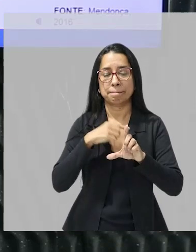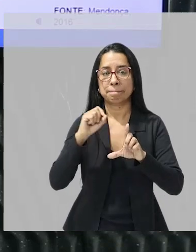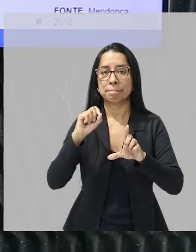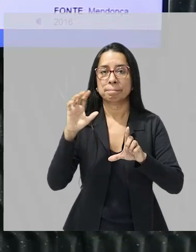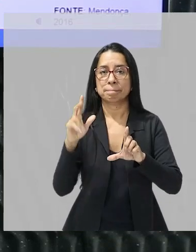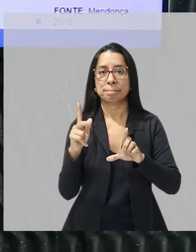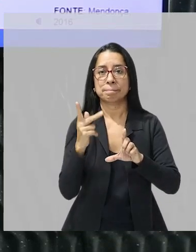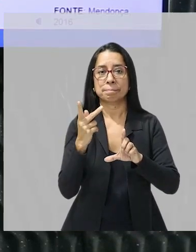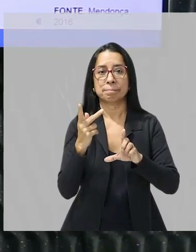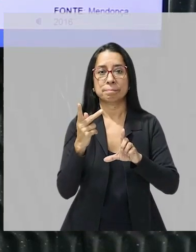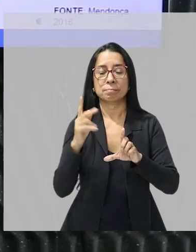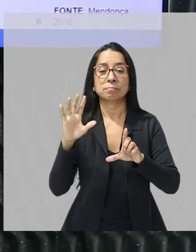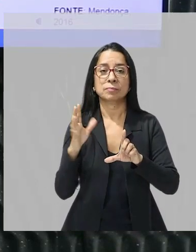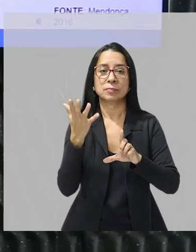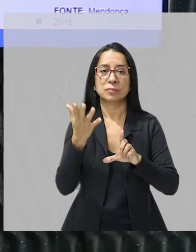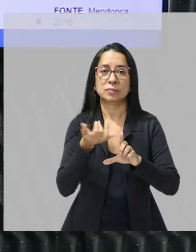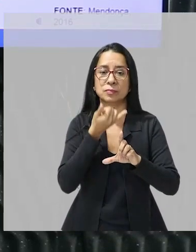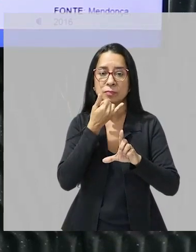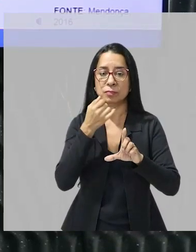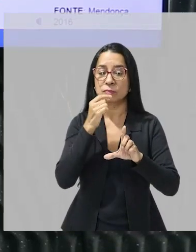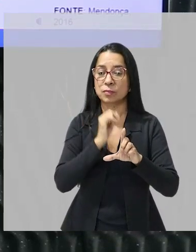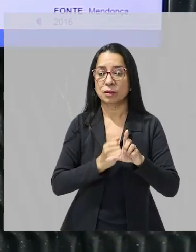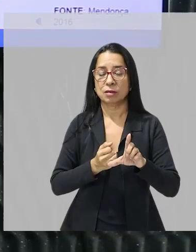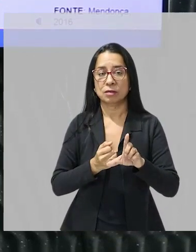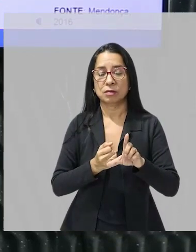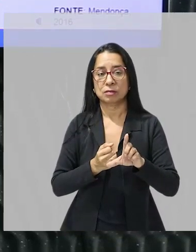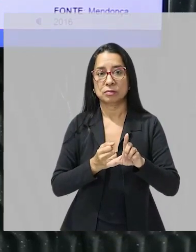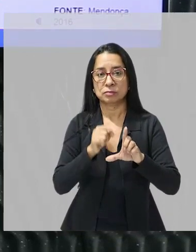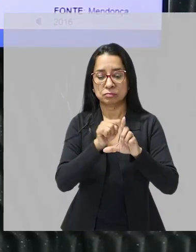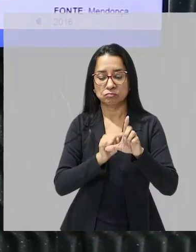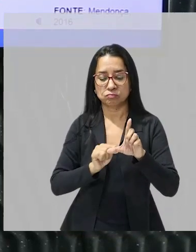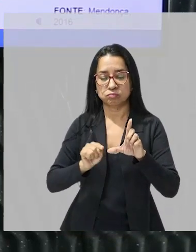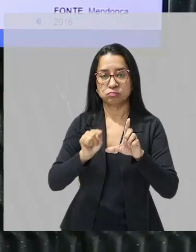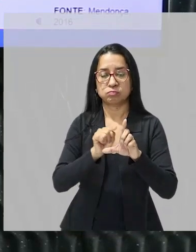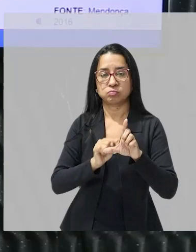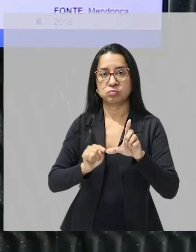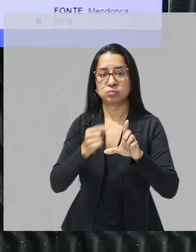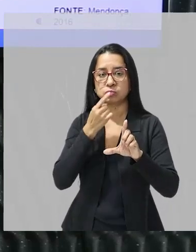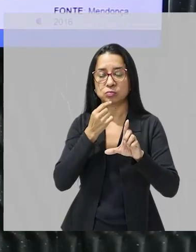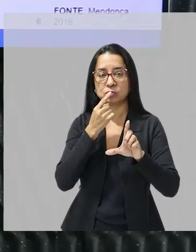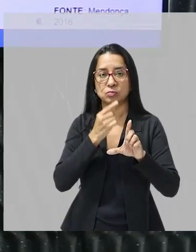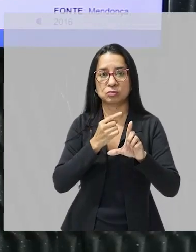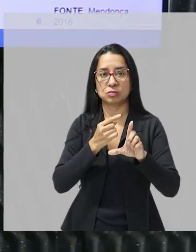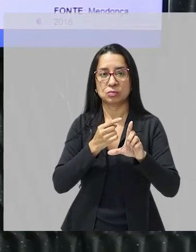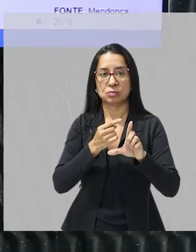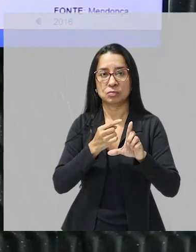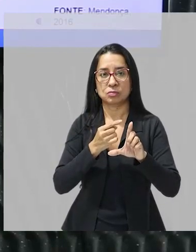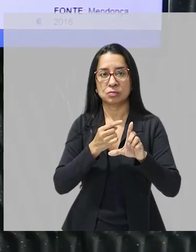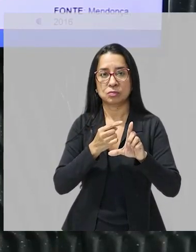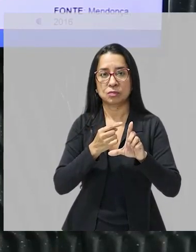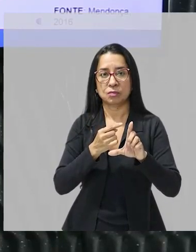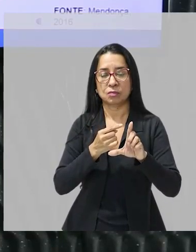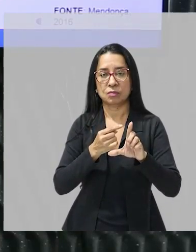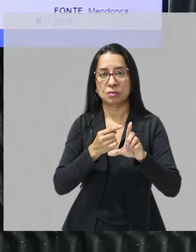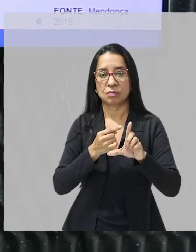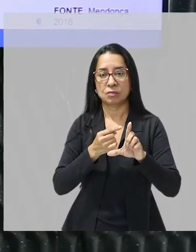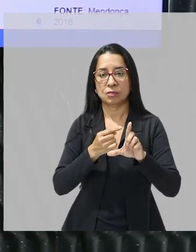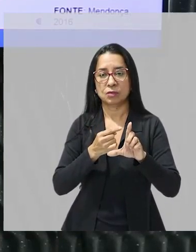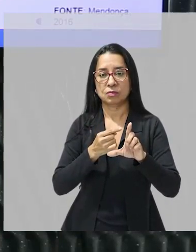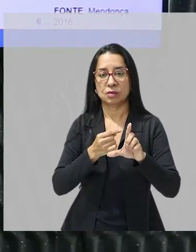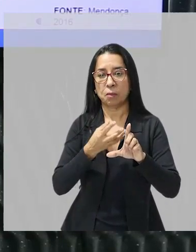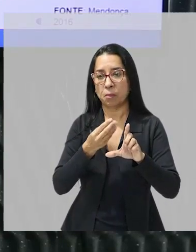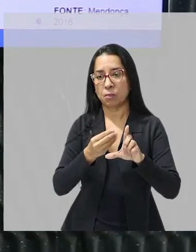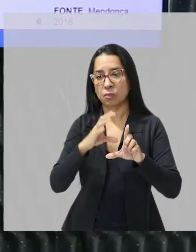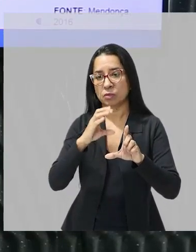só. O sangue está passando aqui na corrente sanguínea, ele vem aqui, gente, rico em gás carbônico.